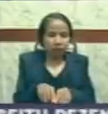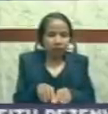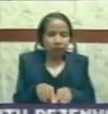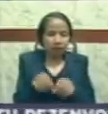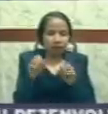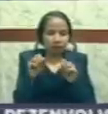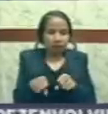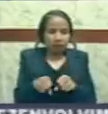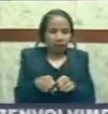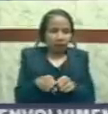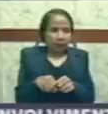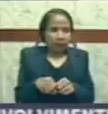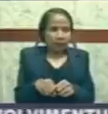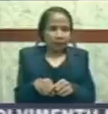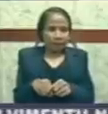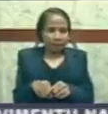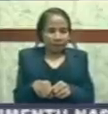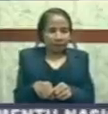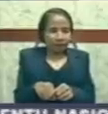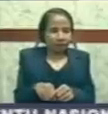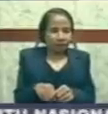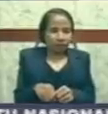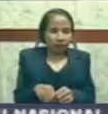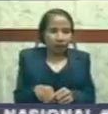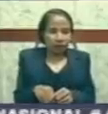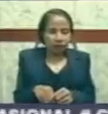bele sogu filafali.